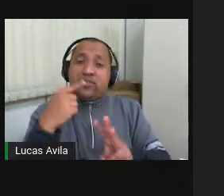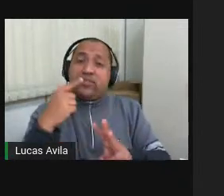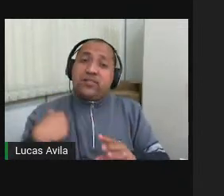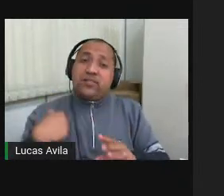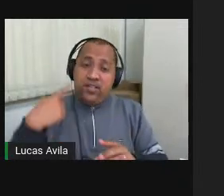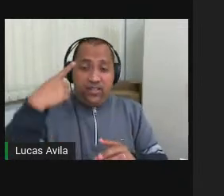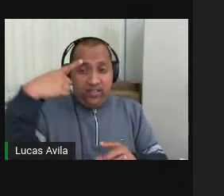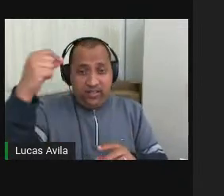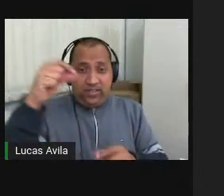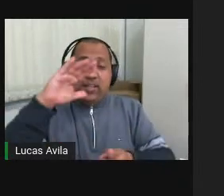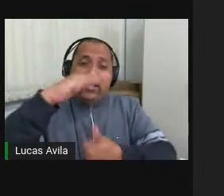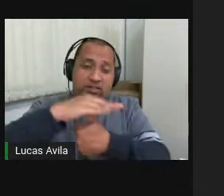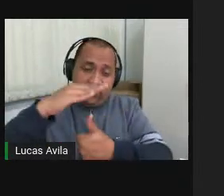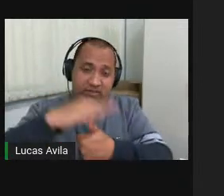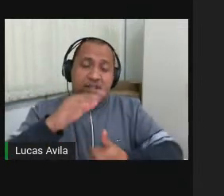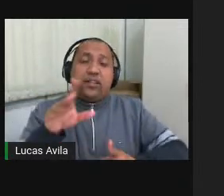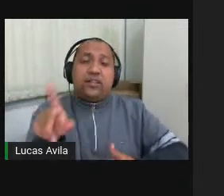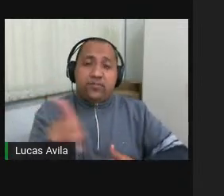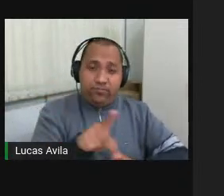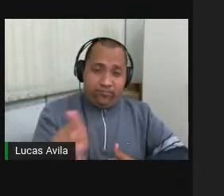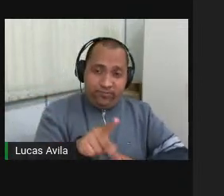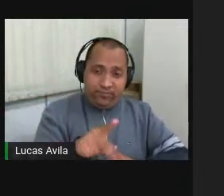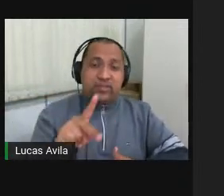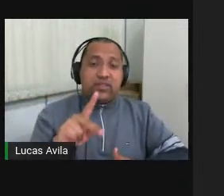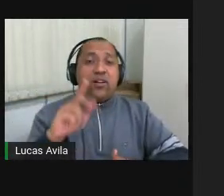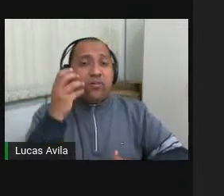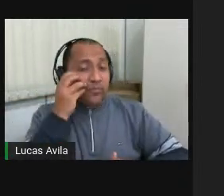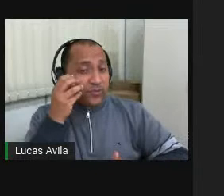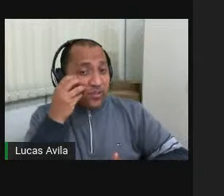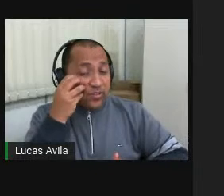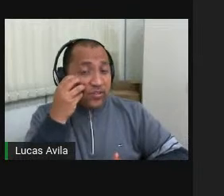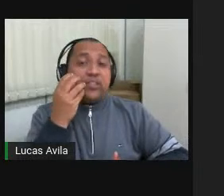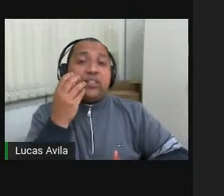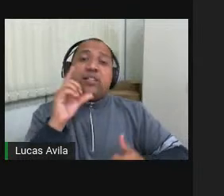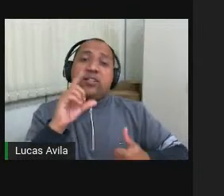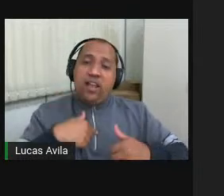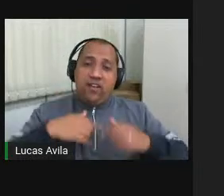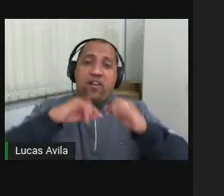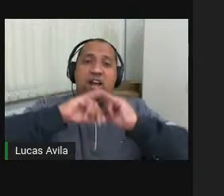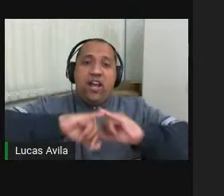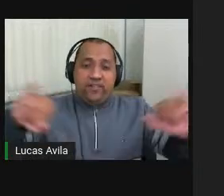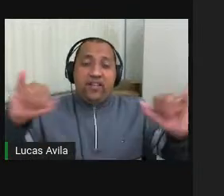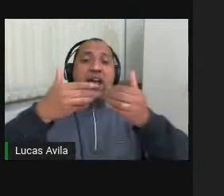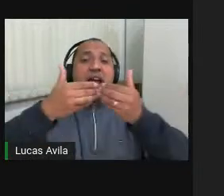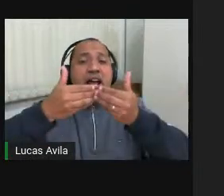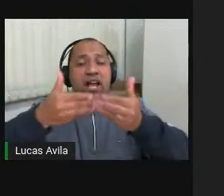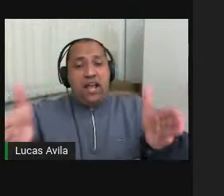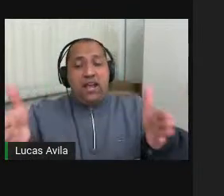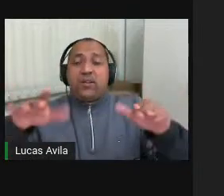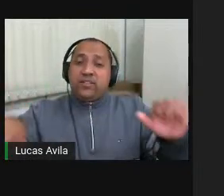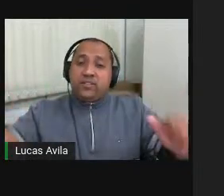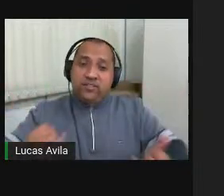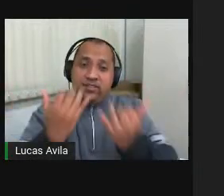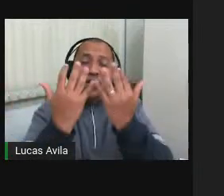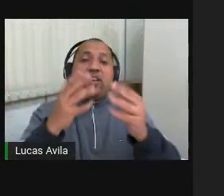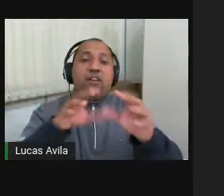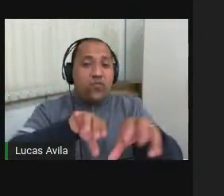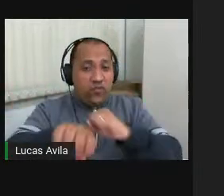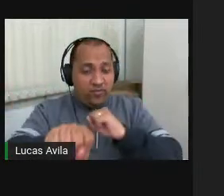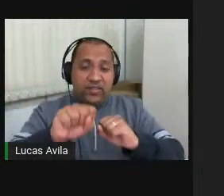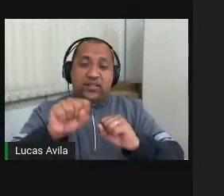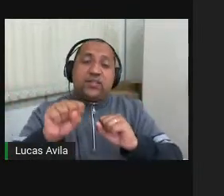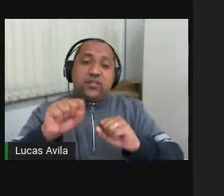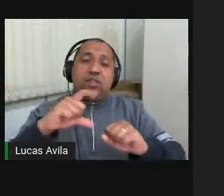senhor reitor, professor Roberlaine Ribeiro Jorge, declaro aberta esta sessão solene de colação de grau